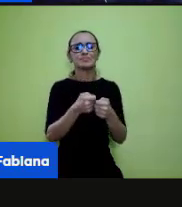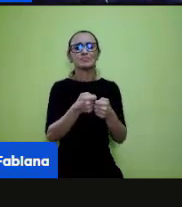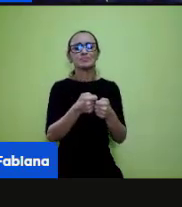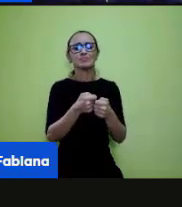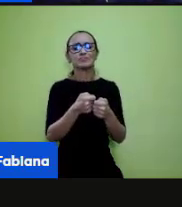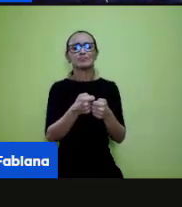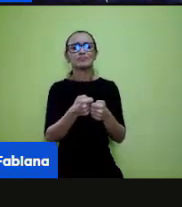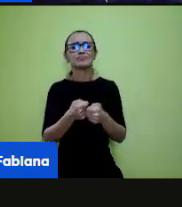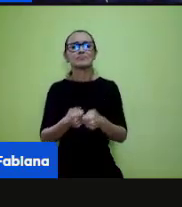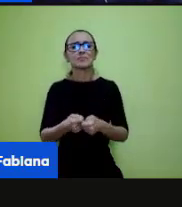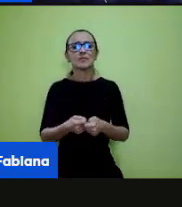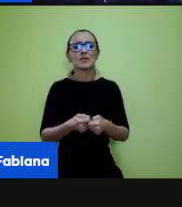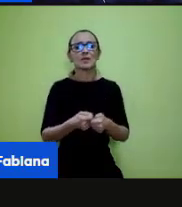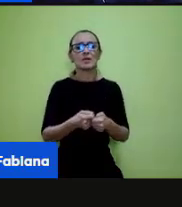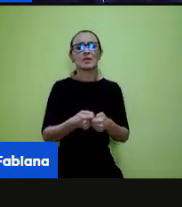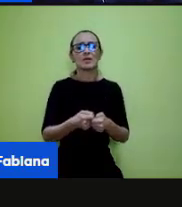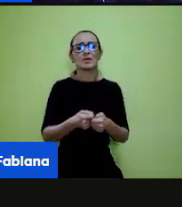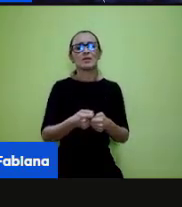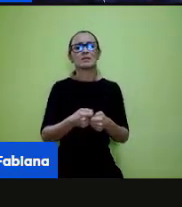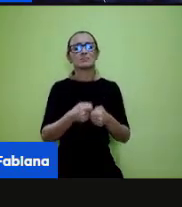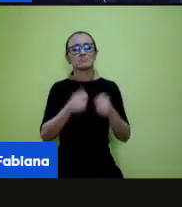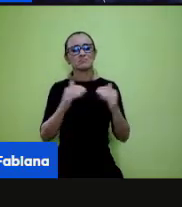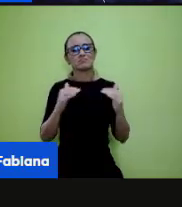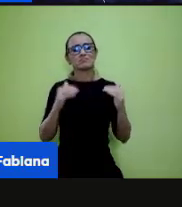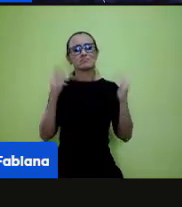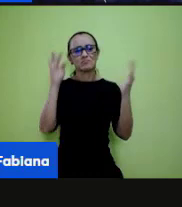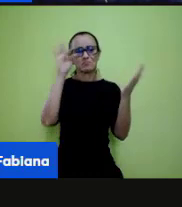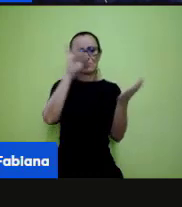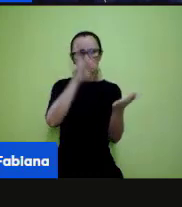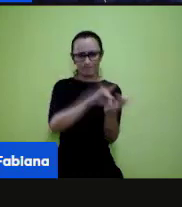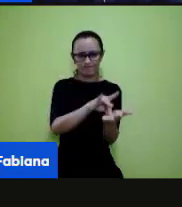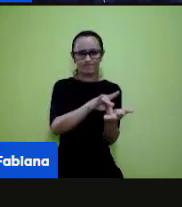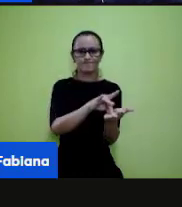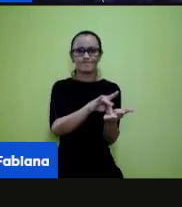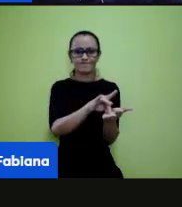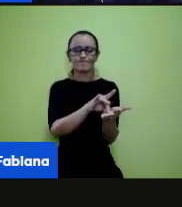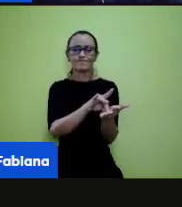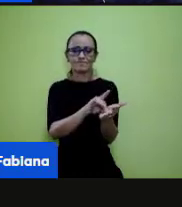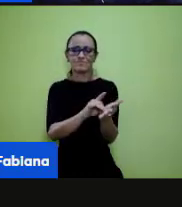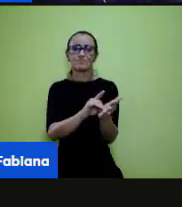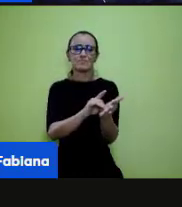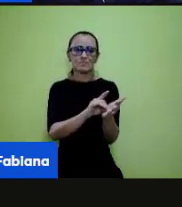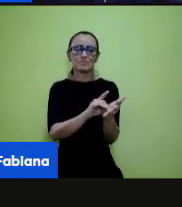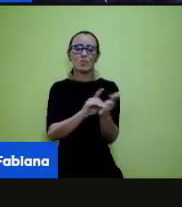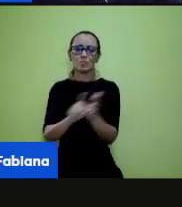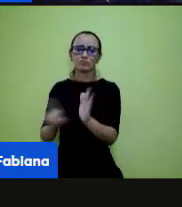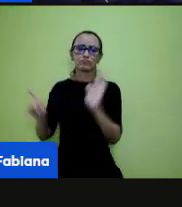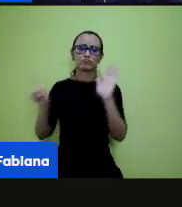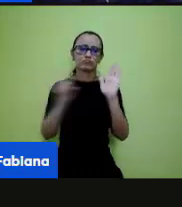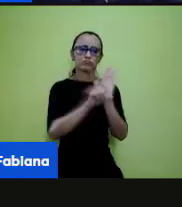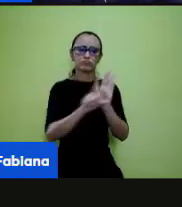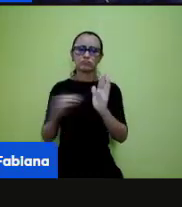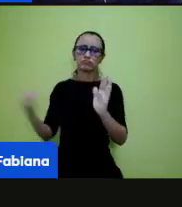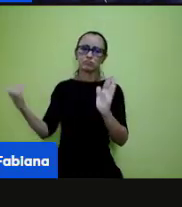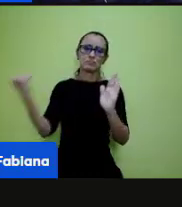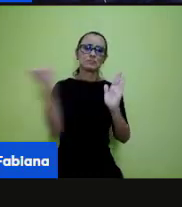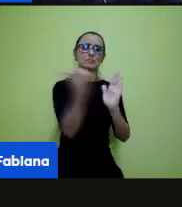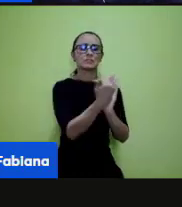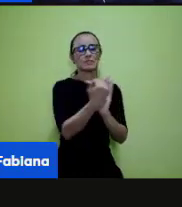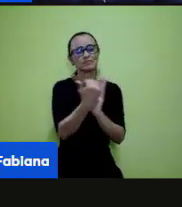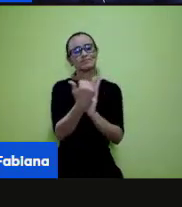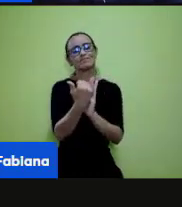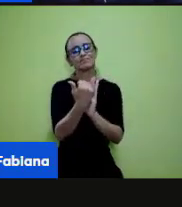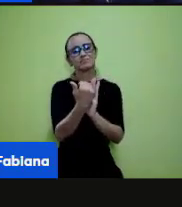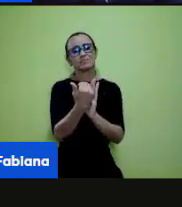os outros controles. Quando a gente tem que intervir de forma legal, com medidas coercitivas, a gente muitas das vezes tem que usar